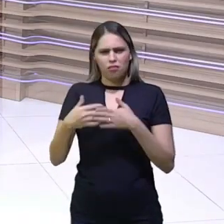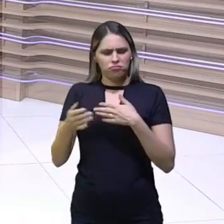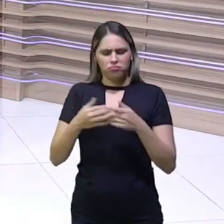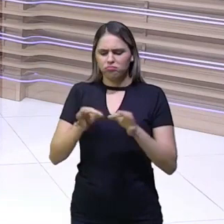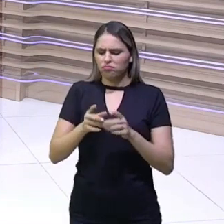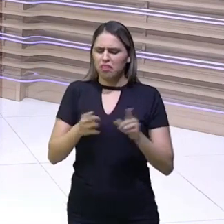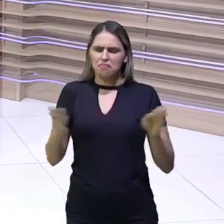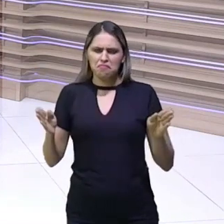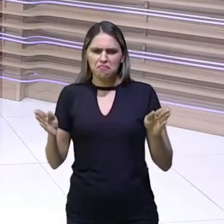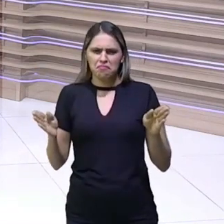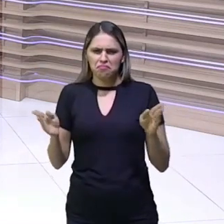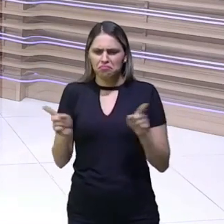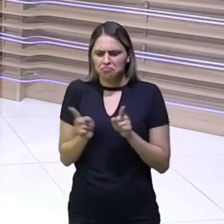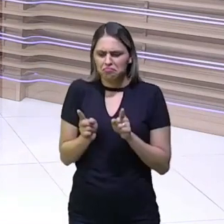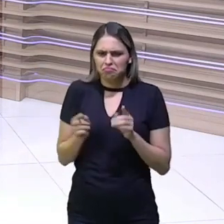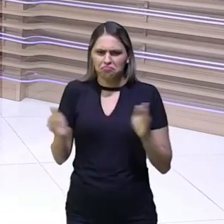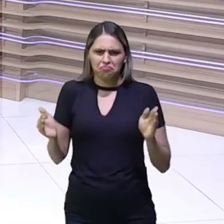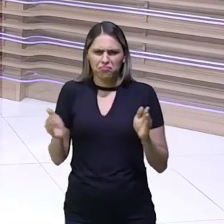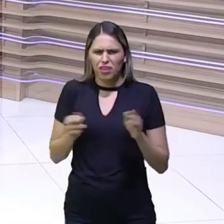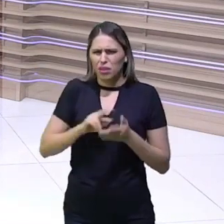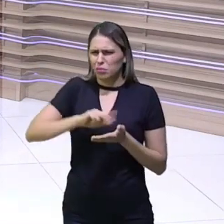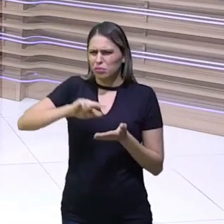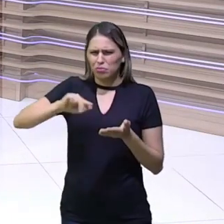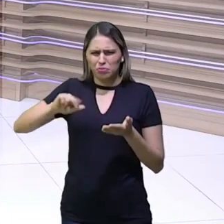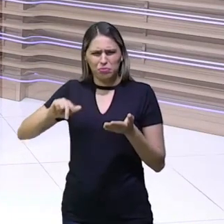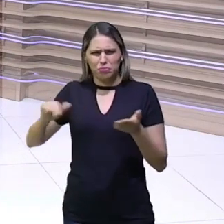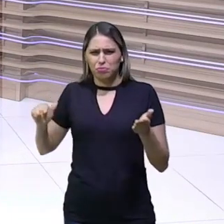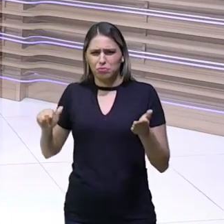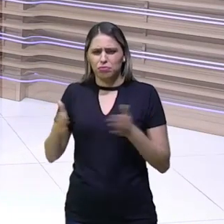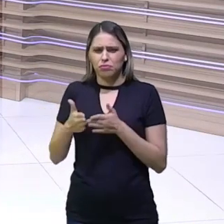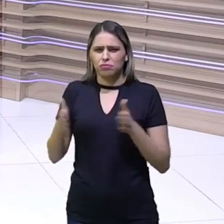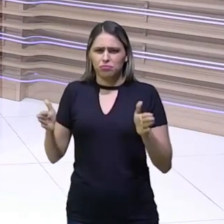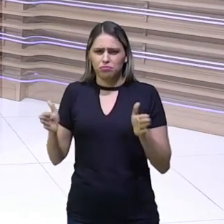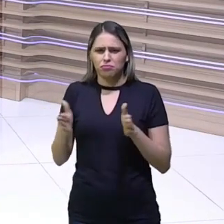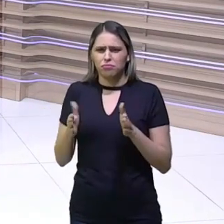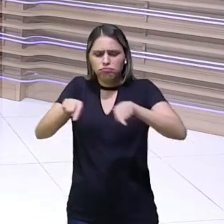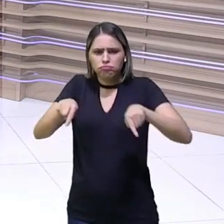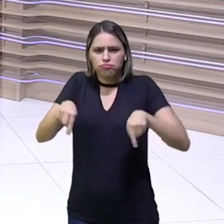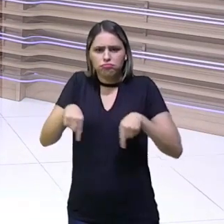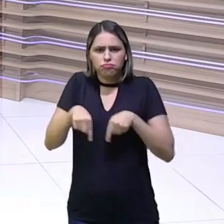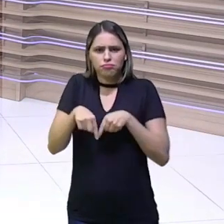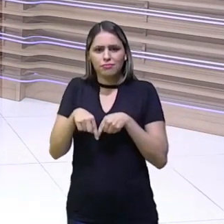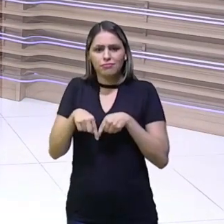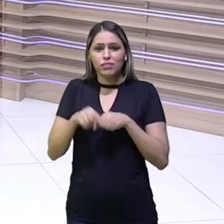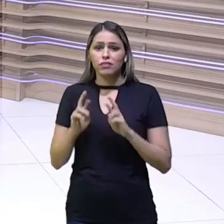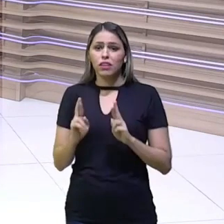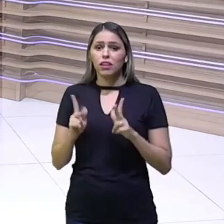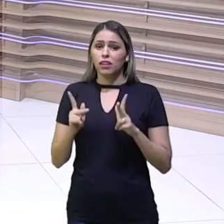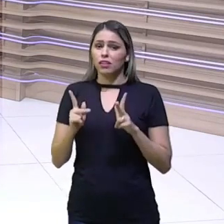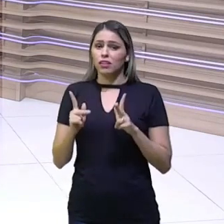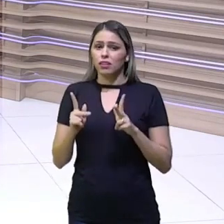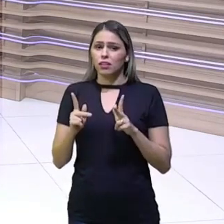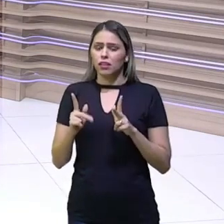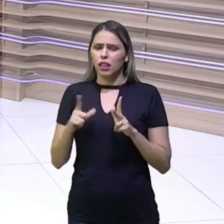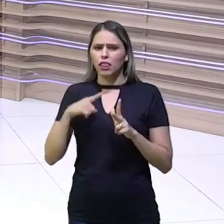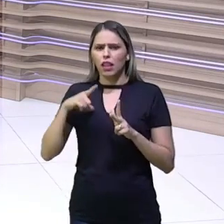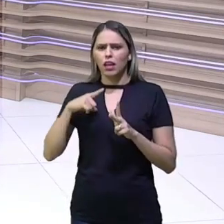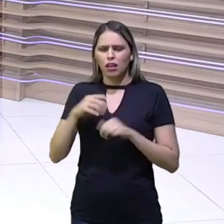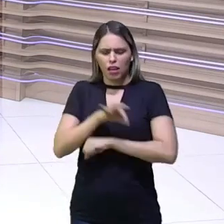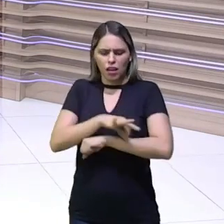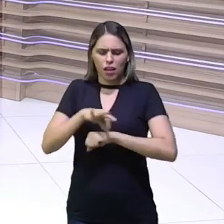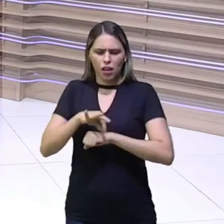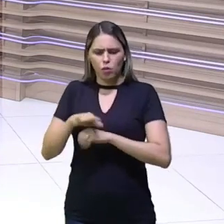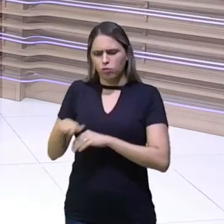grande, régua de 20, 30, 15 centímetros, né? Tem aquela régua. Tem como ter régua de todo tamanho, mas para